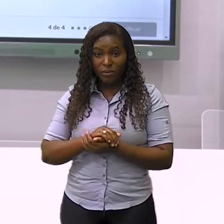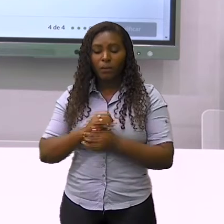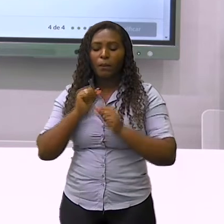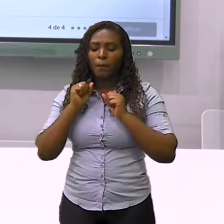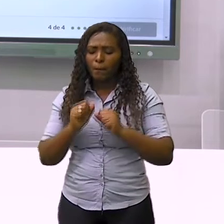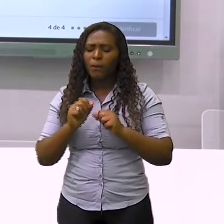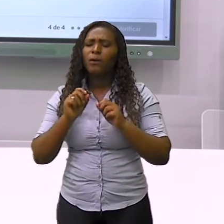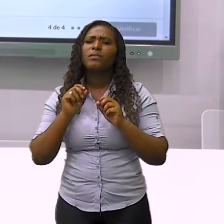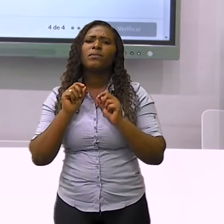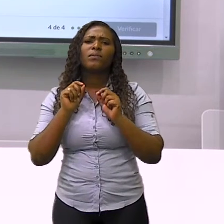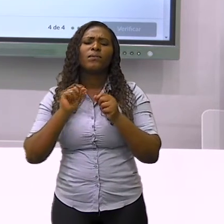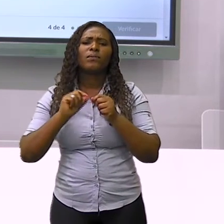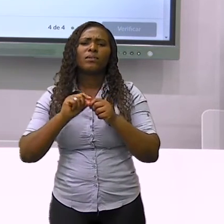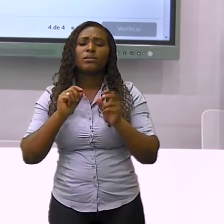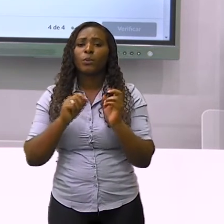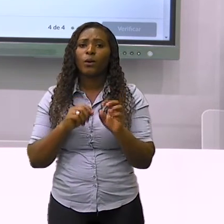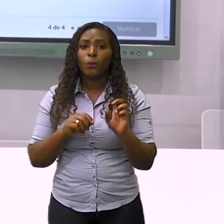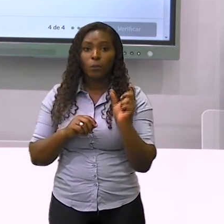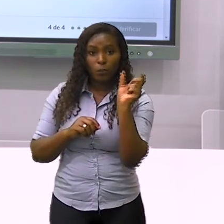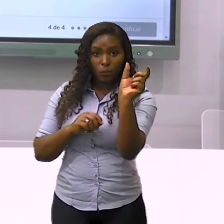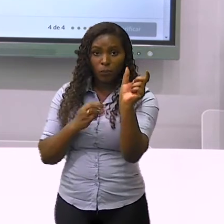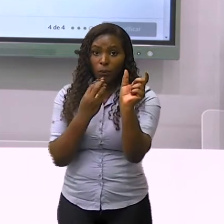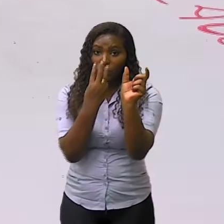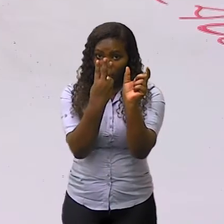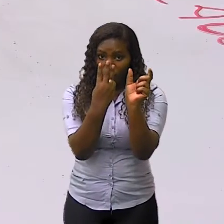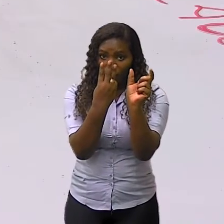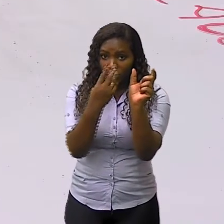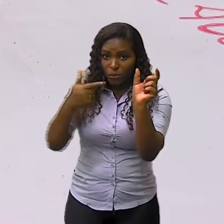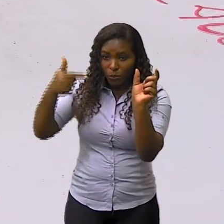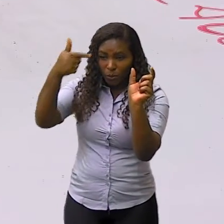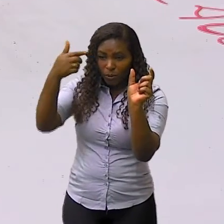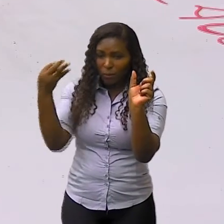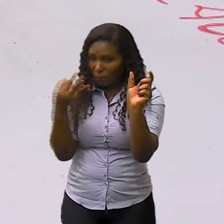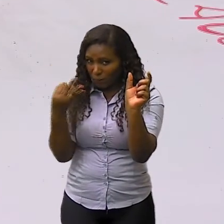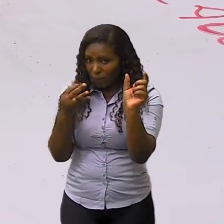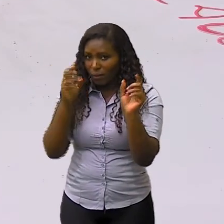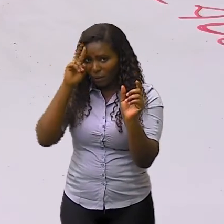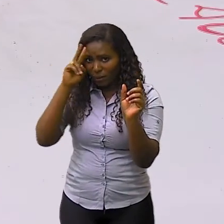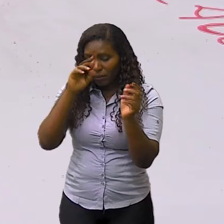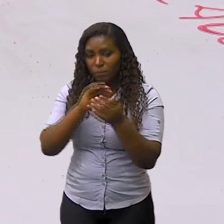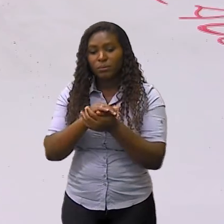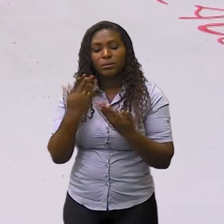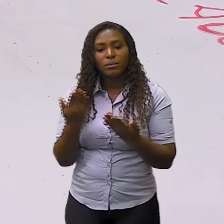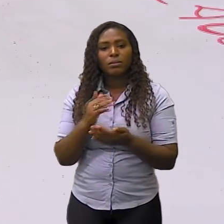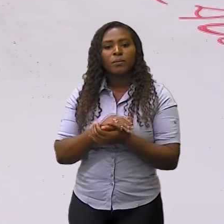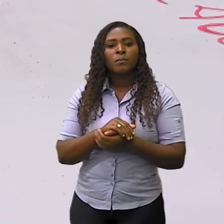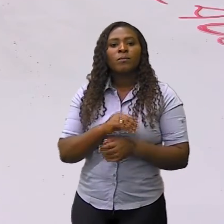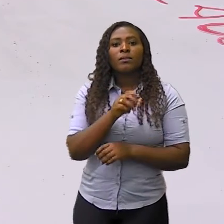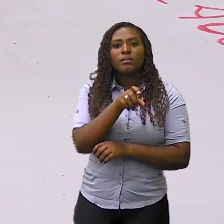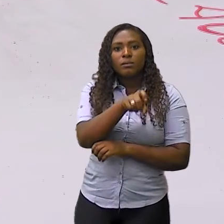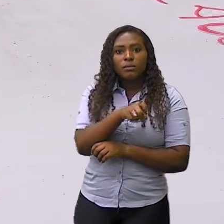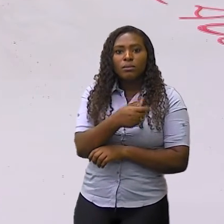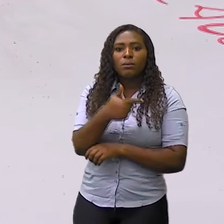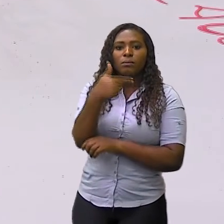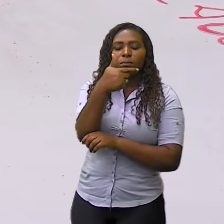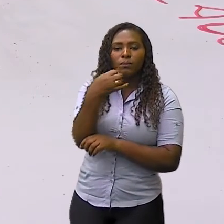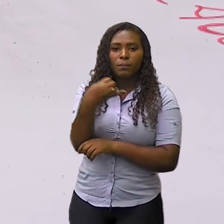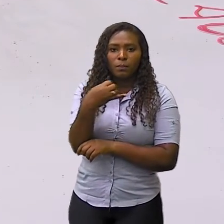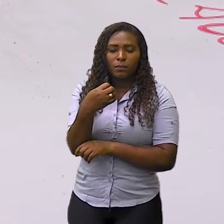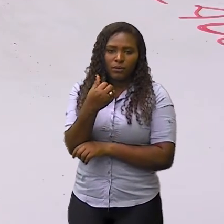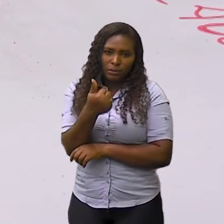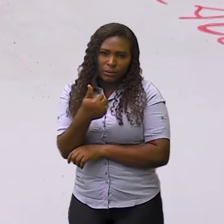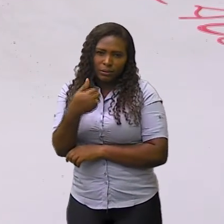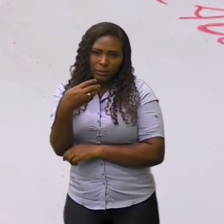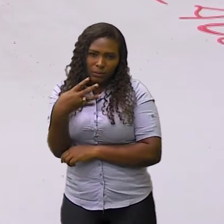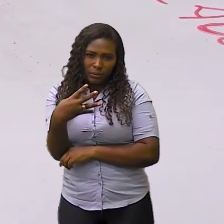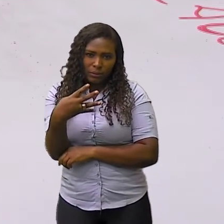menos 3 vai dar 1, ok? Mais vezes menos, 4 vezes 3, 12. Então, eu vou